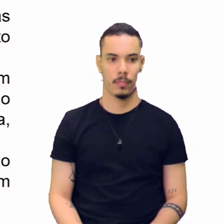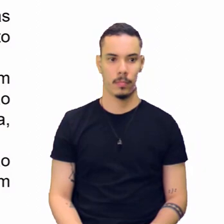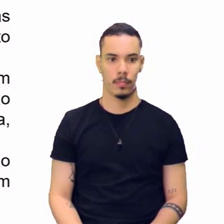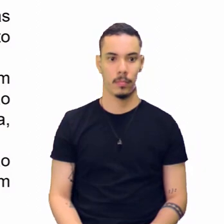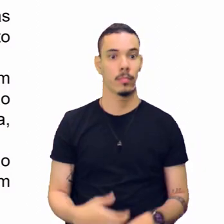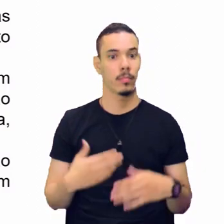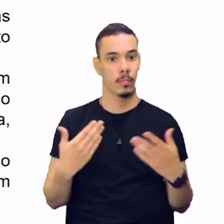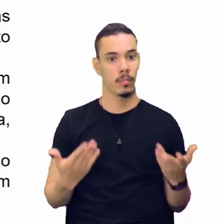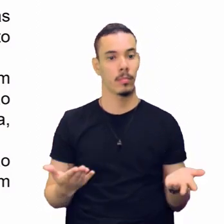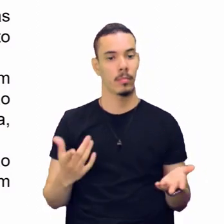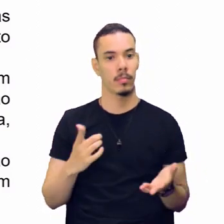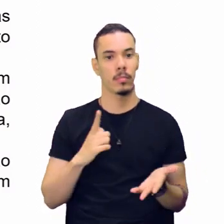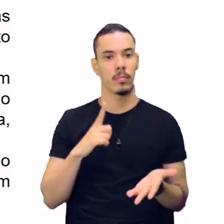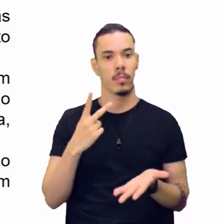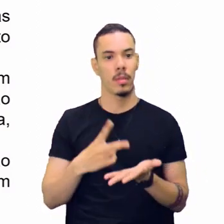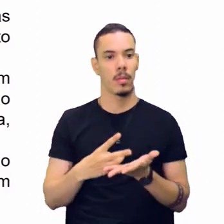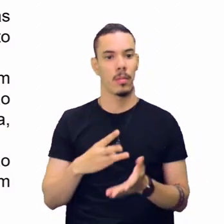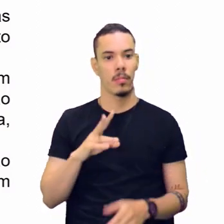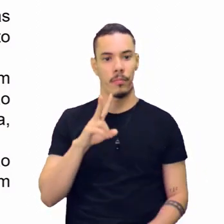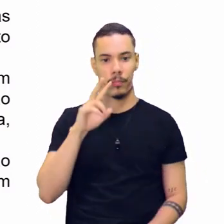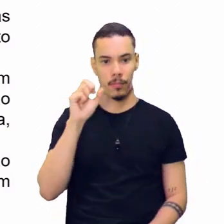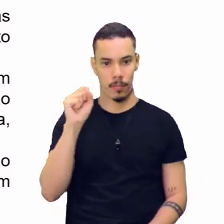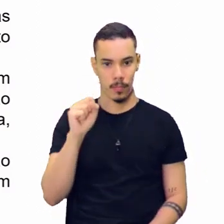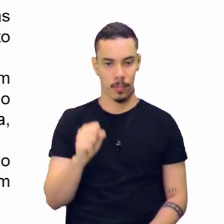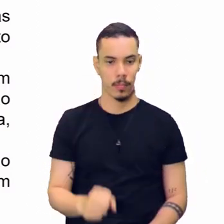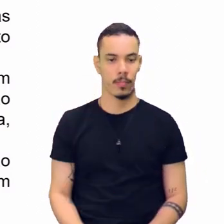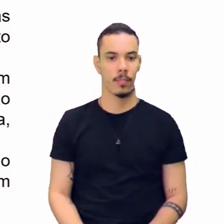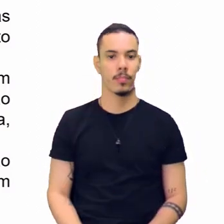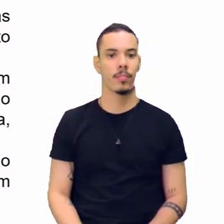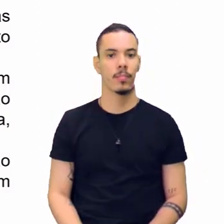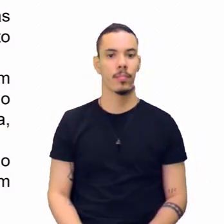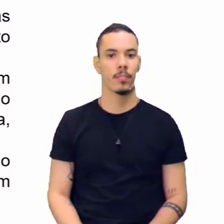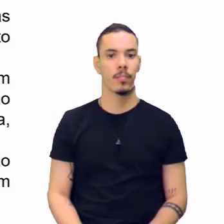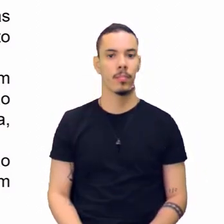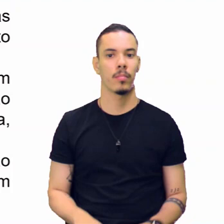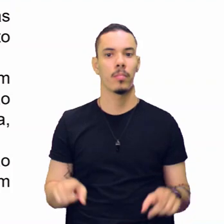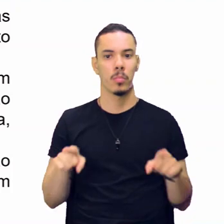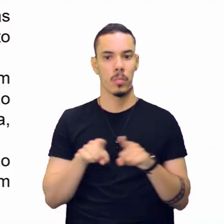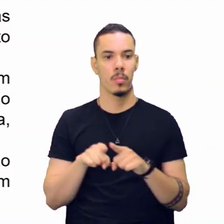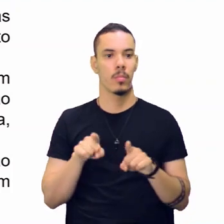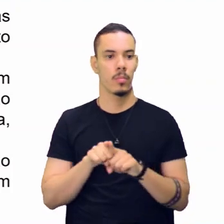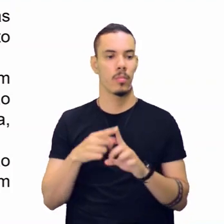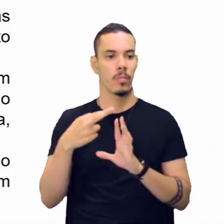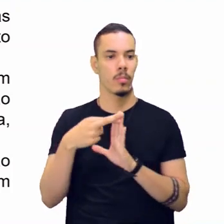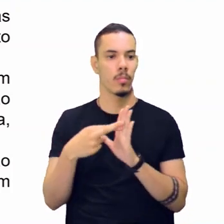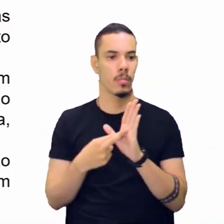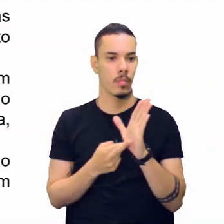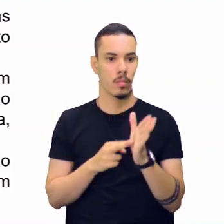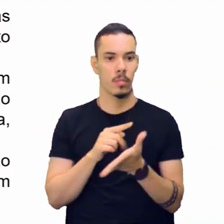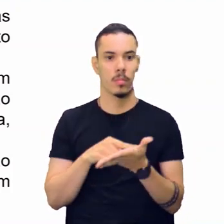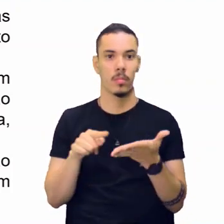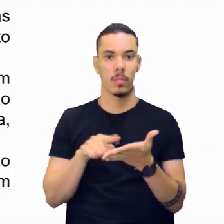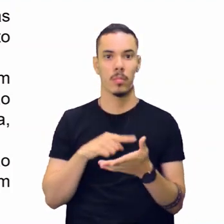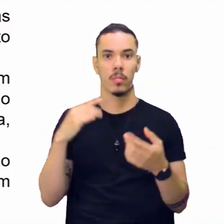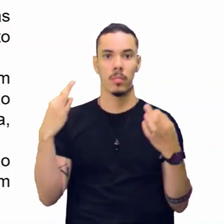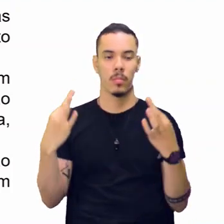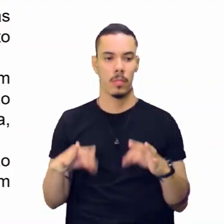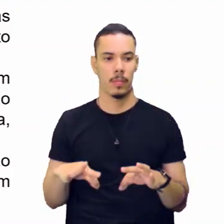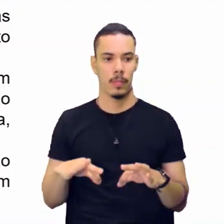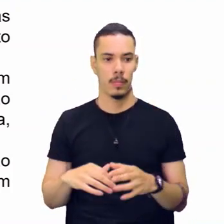Considerando a posição da sílaba tônica e as regras de acentuação das palavras, assinale a alternativa correta.